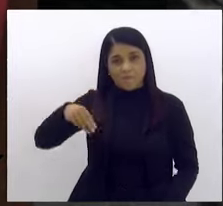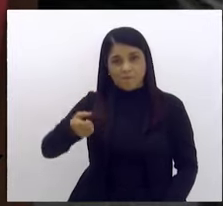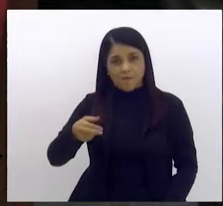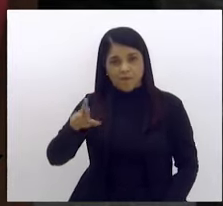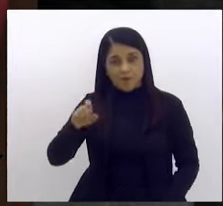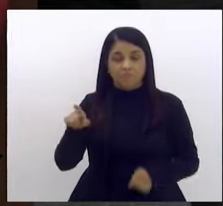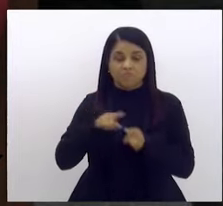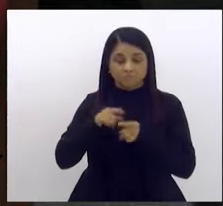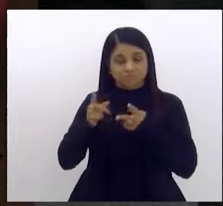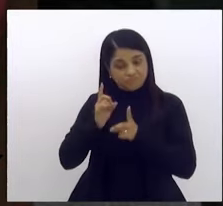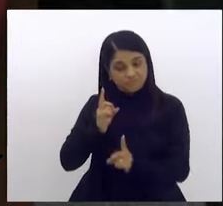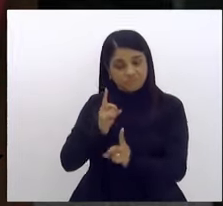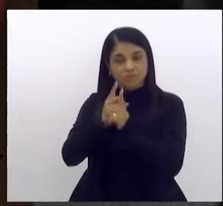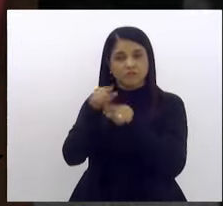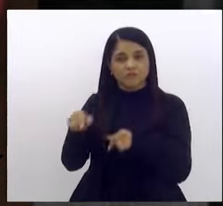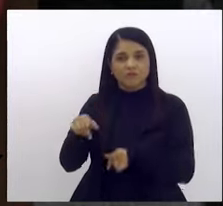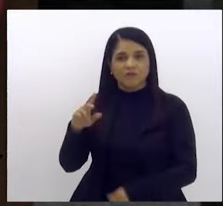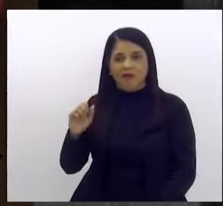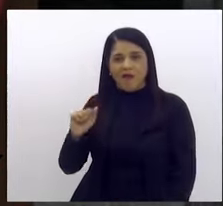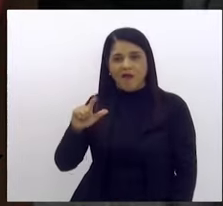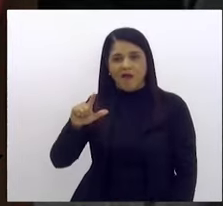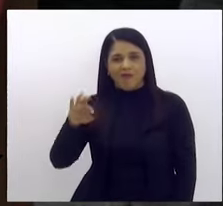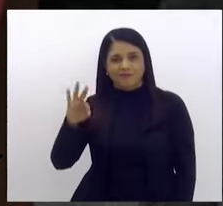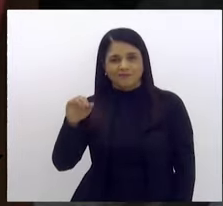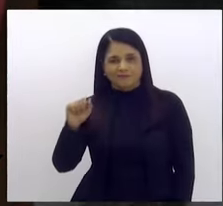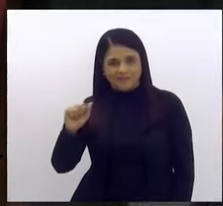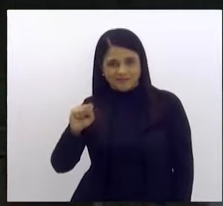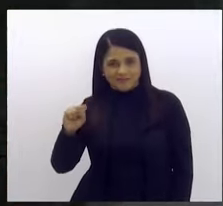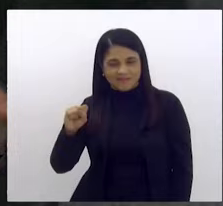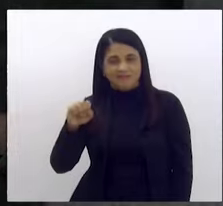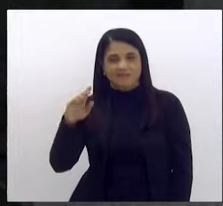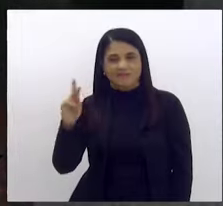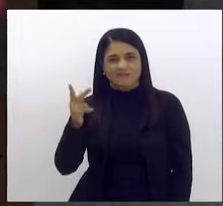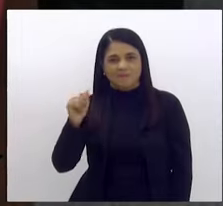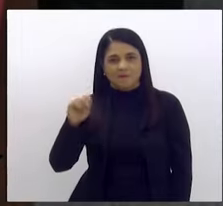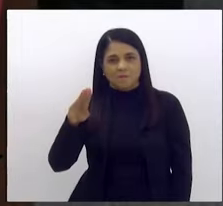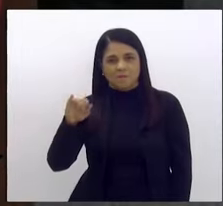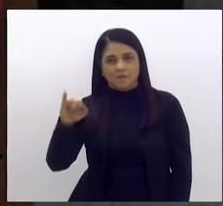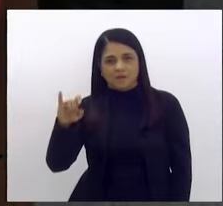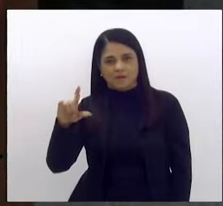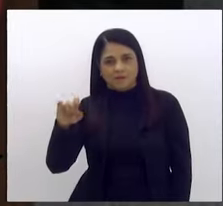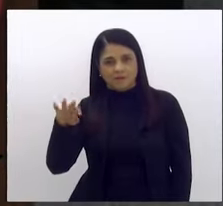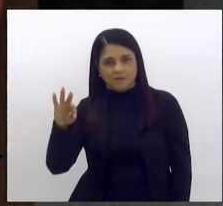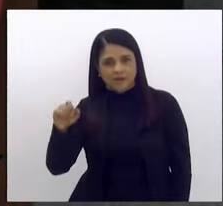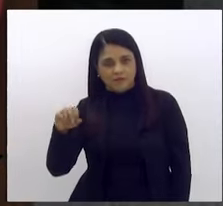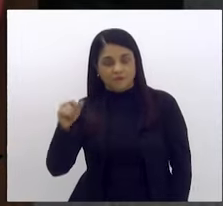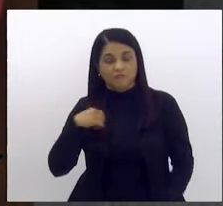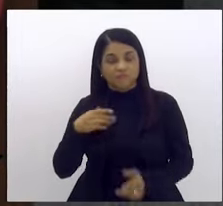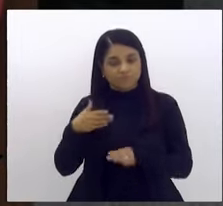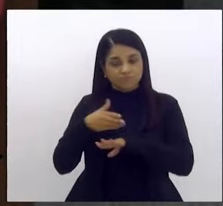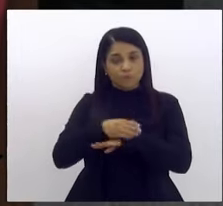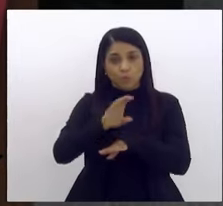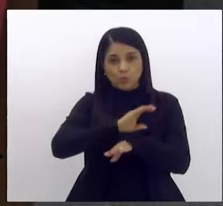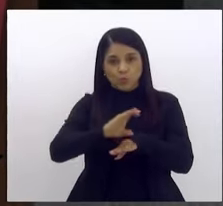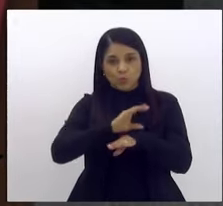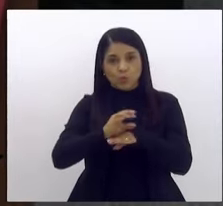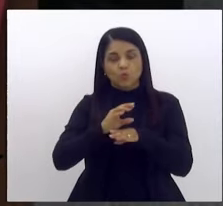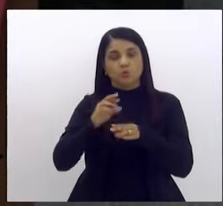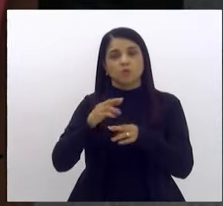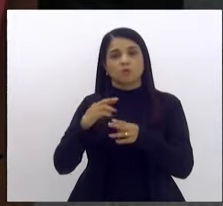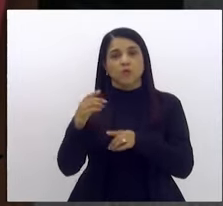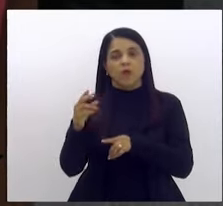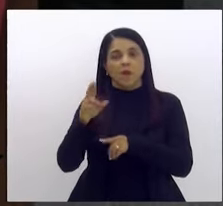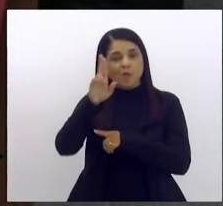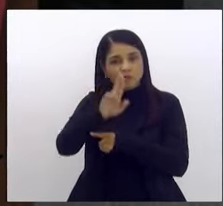altas habilidades. Inclusive, ele ingressou num curso de programação na Universidade de Harvard,